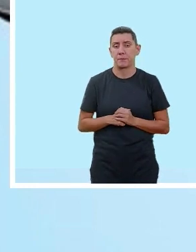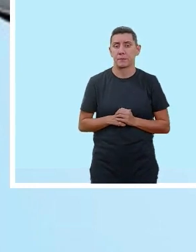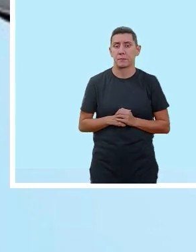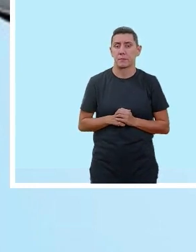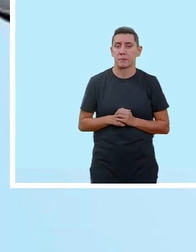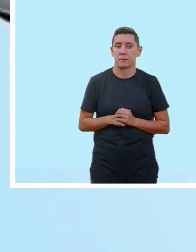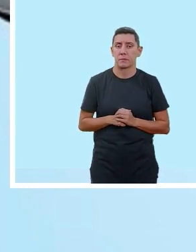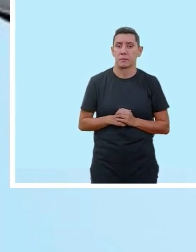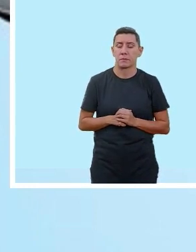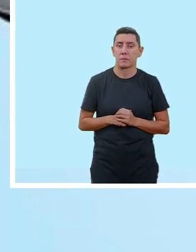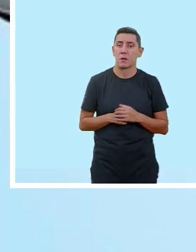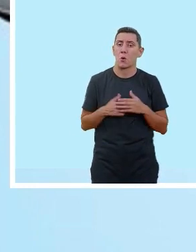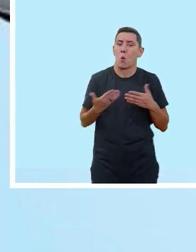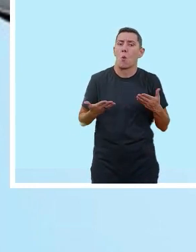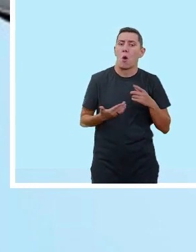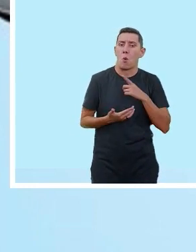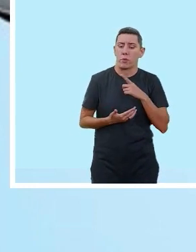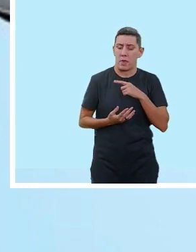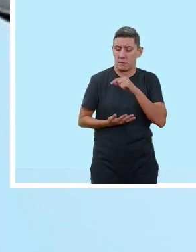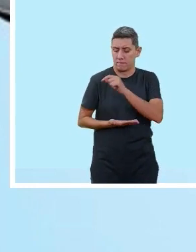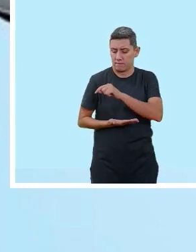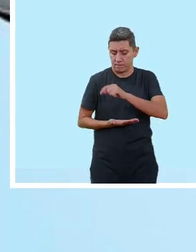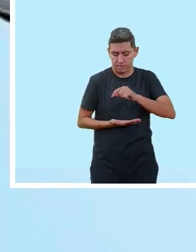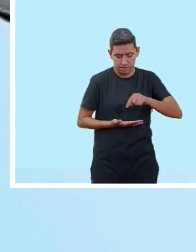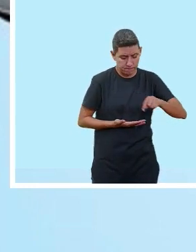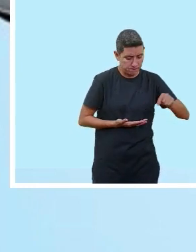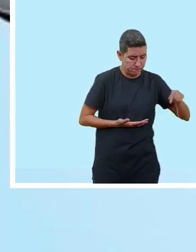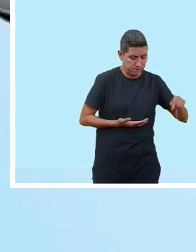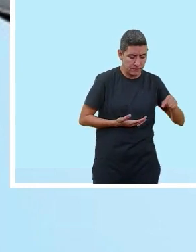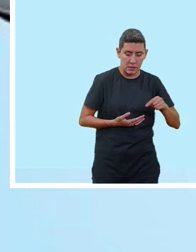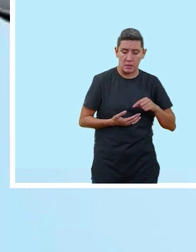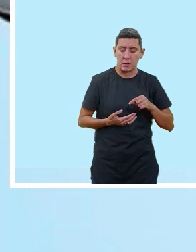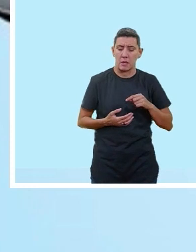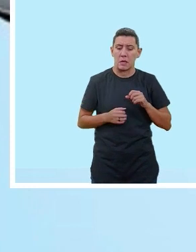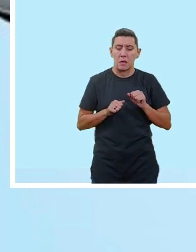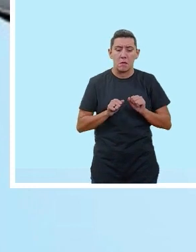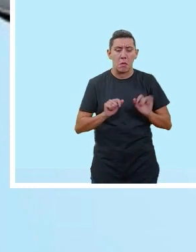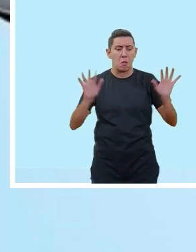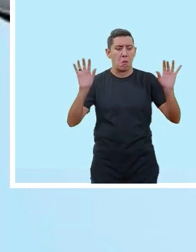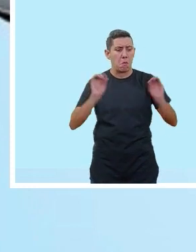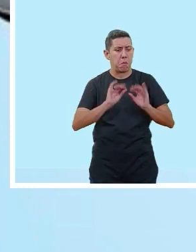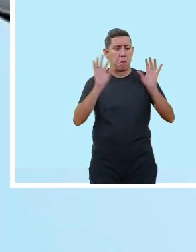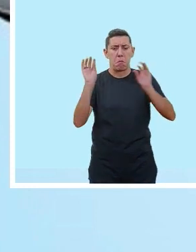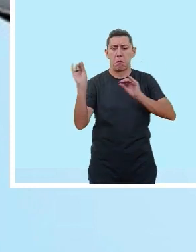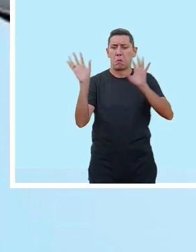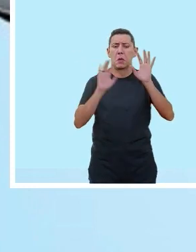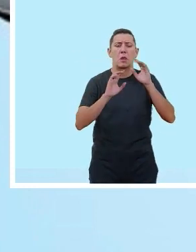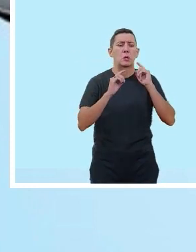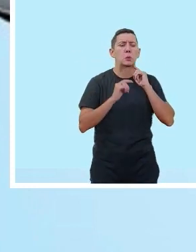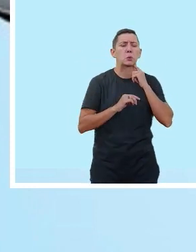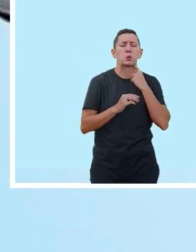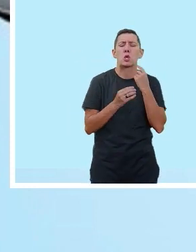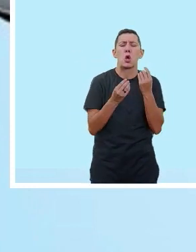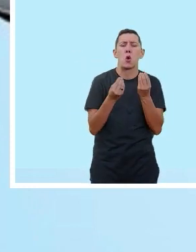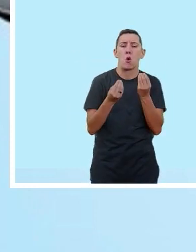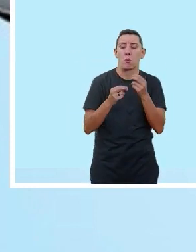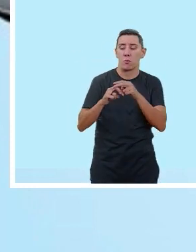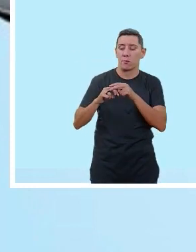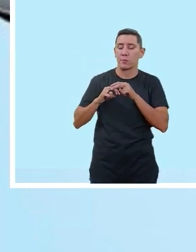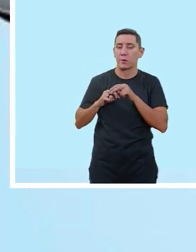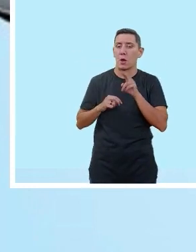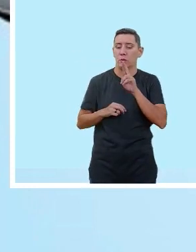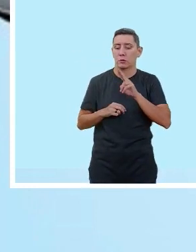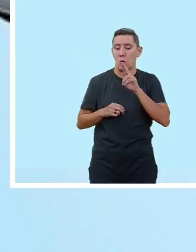de emissão, elas são em função da geração de energia elétrica e consumo